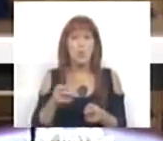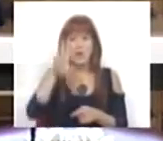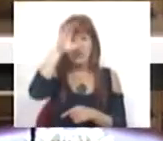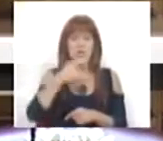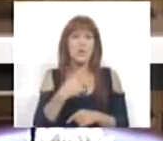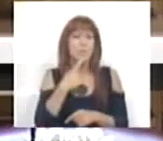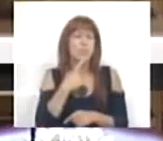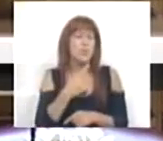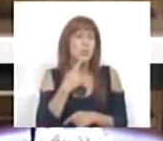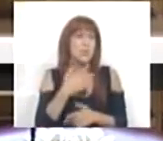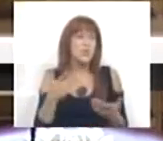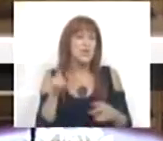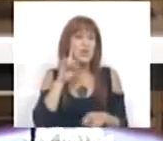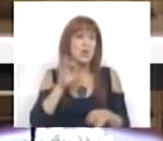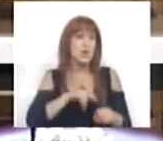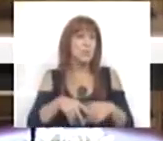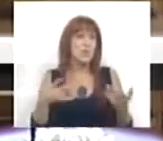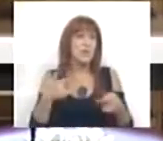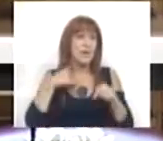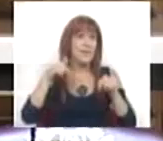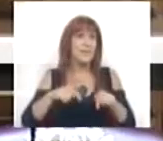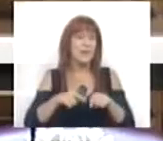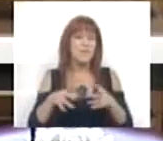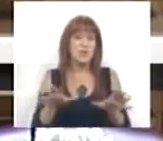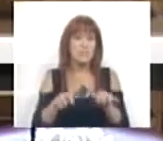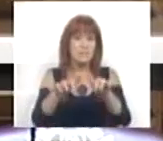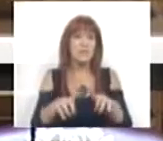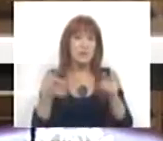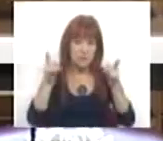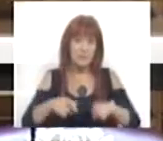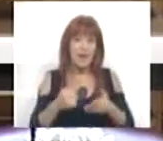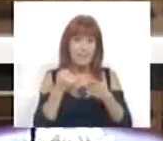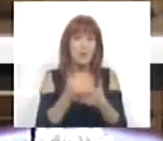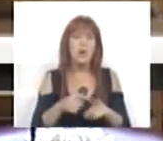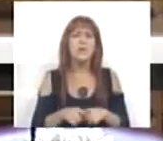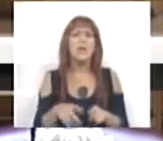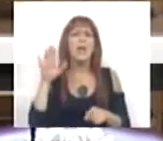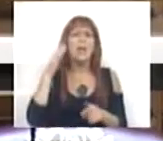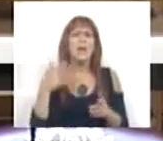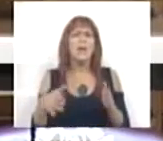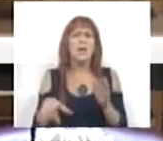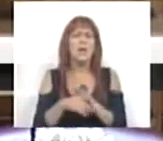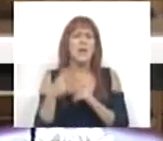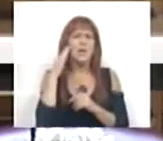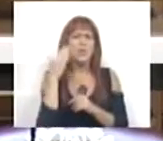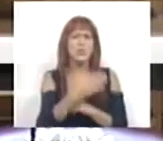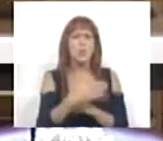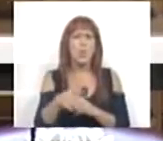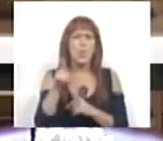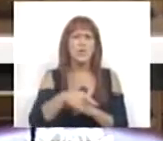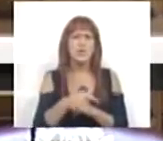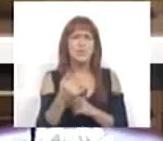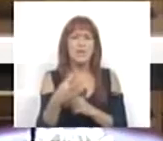e por muitas deputadas e deputados que aqui temos neste hemiciclo. A Lei nº 11/2013, 28